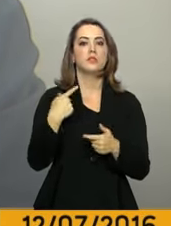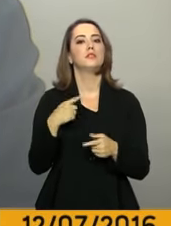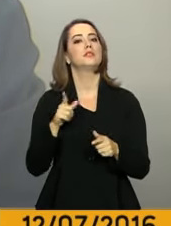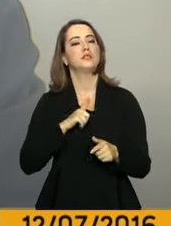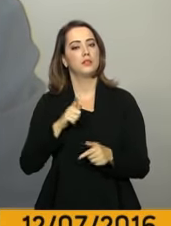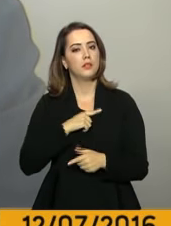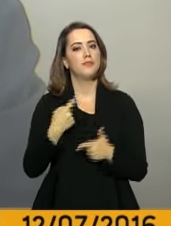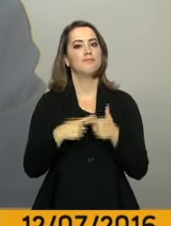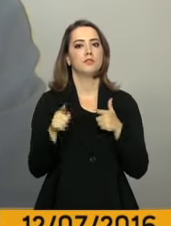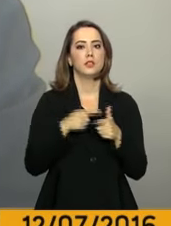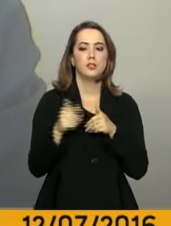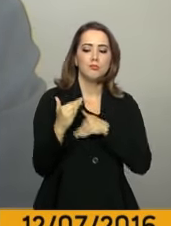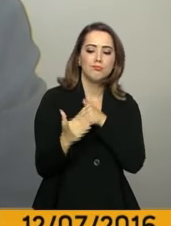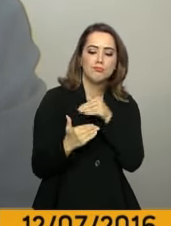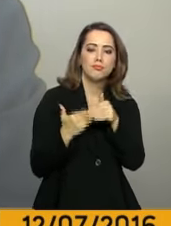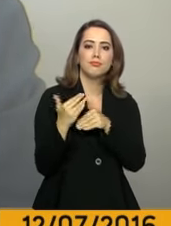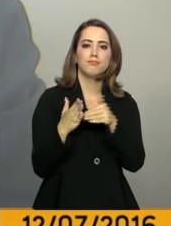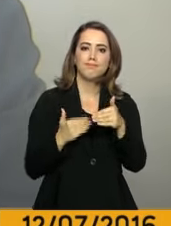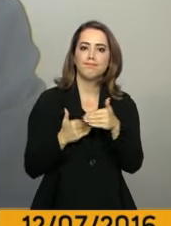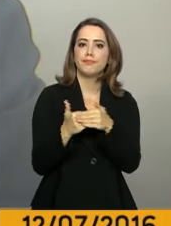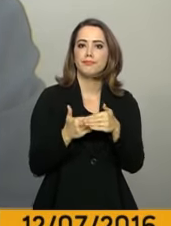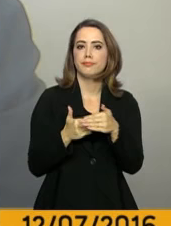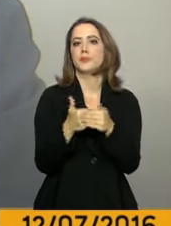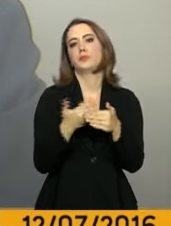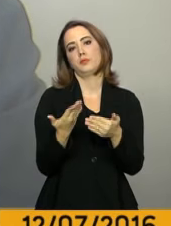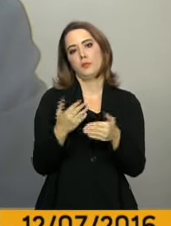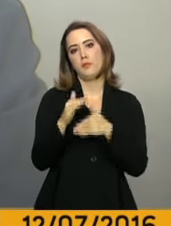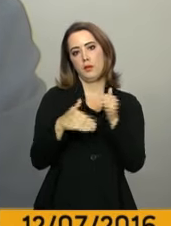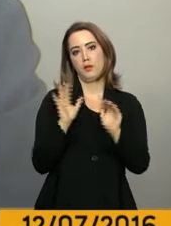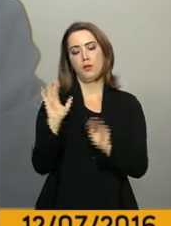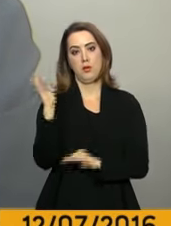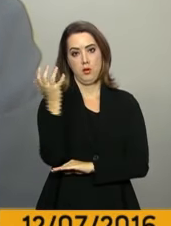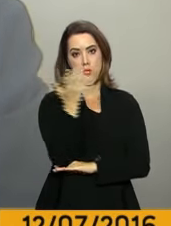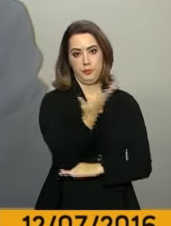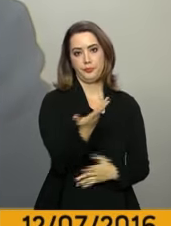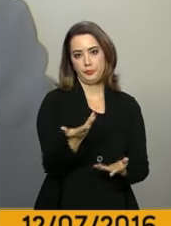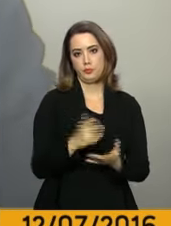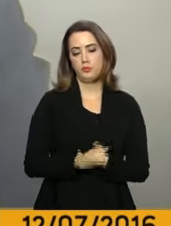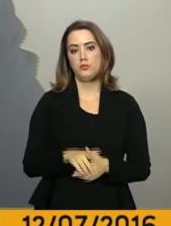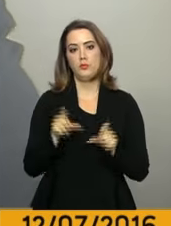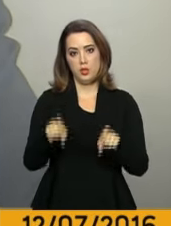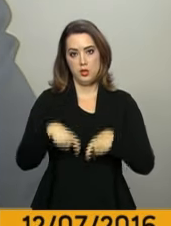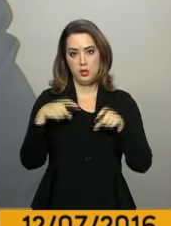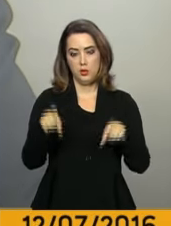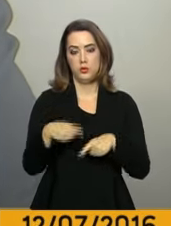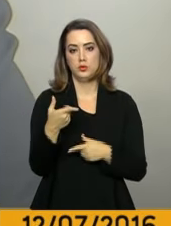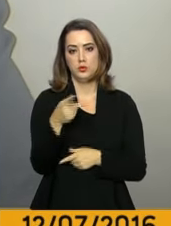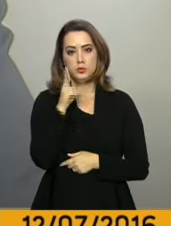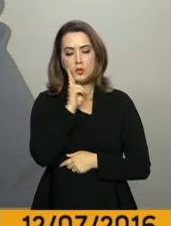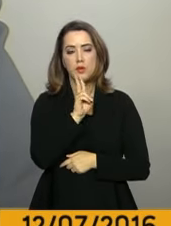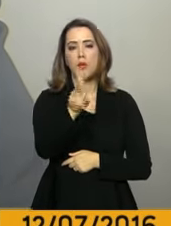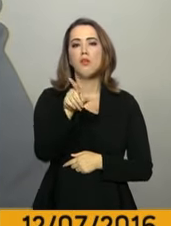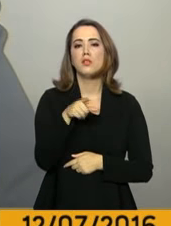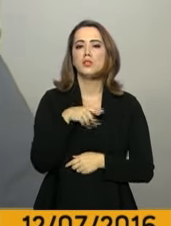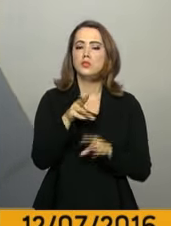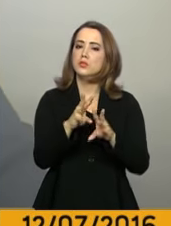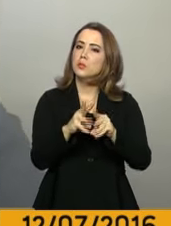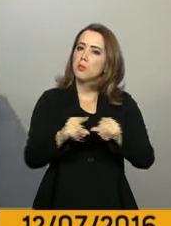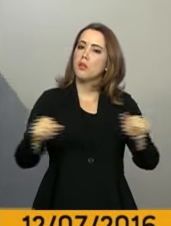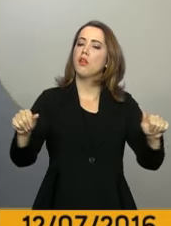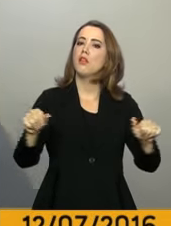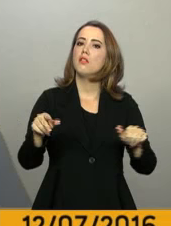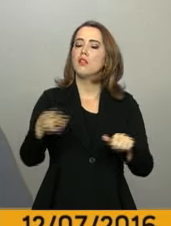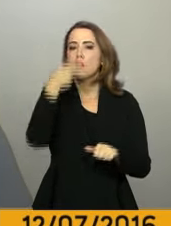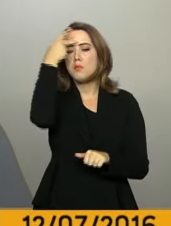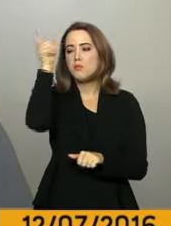impeditiva do Progresso na agricultura e no campo não é a questão da Terra para estrangeiros estou vendo aqui na minha frente vocês sabem que